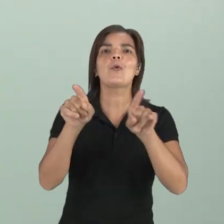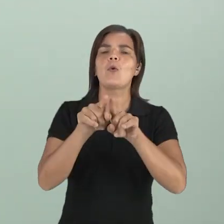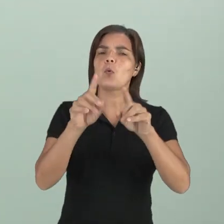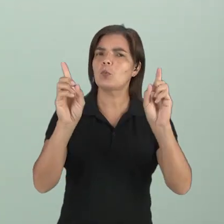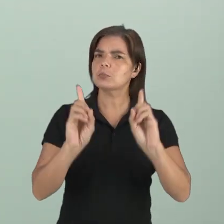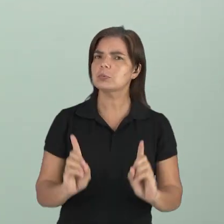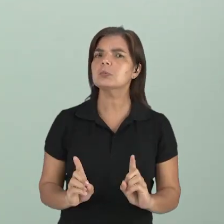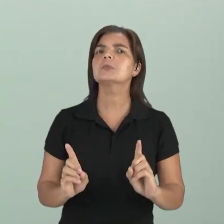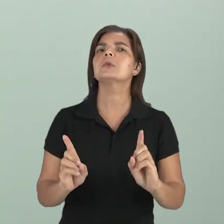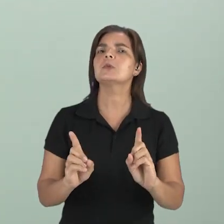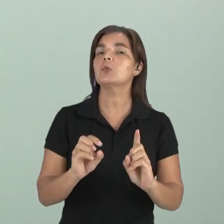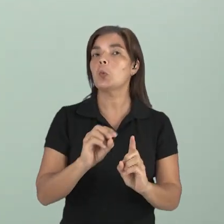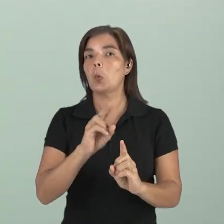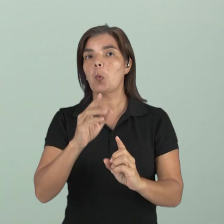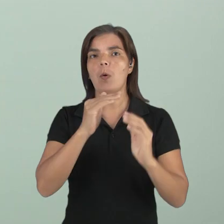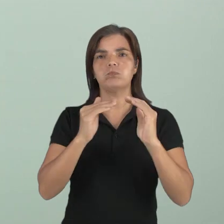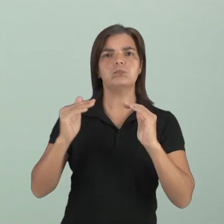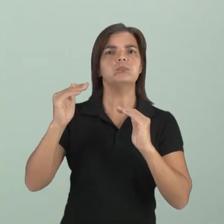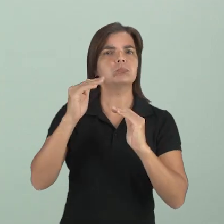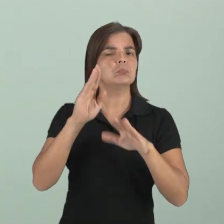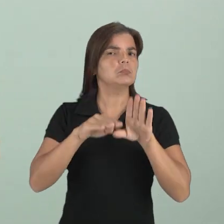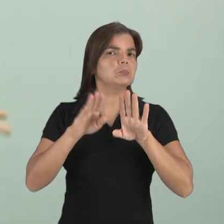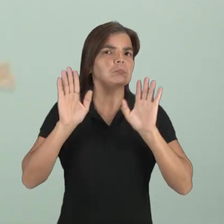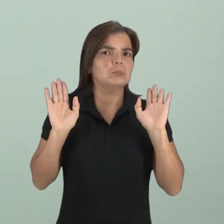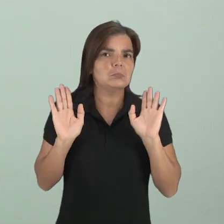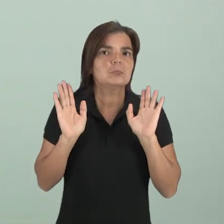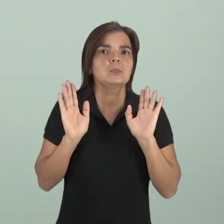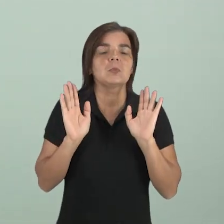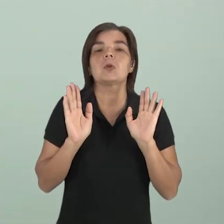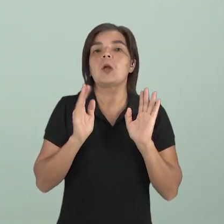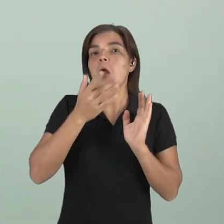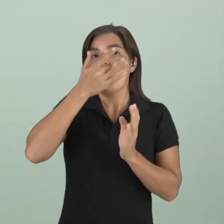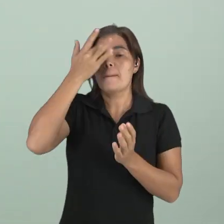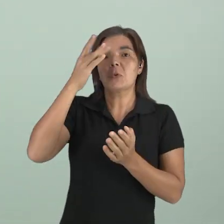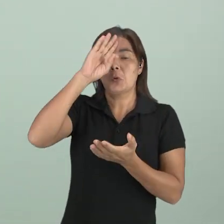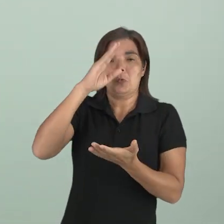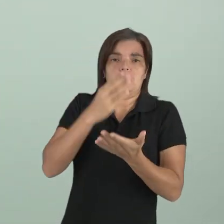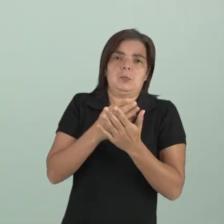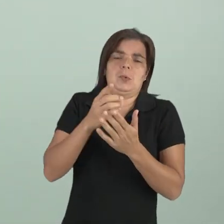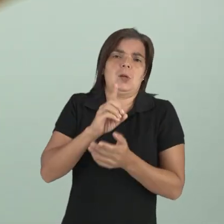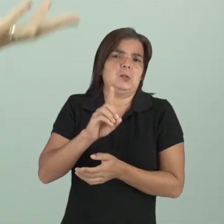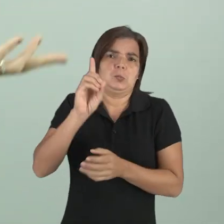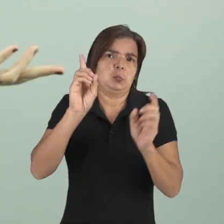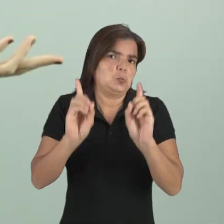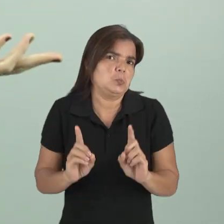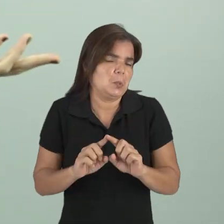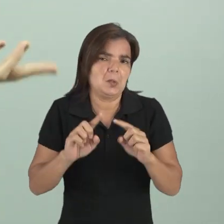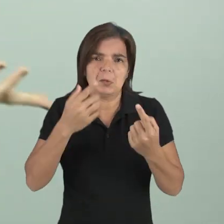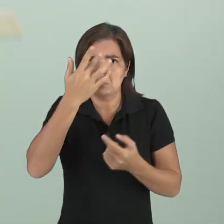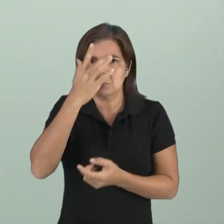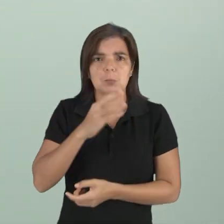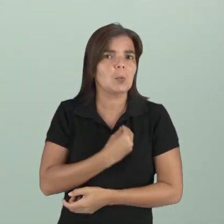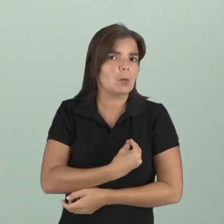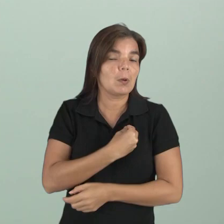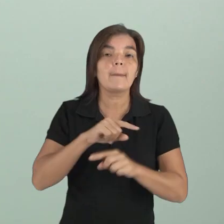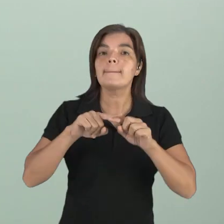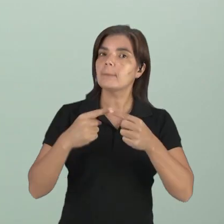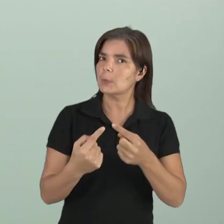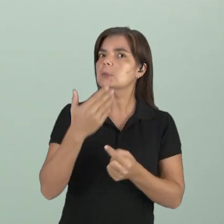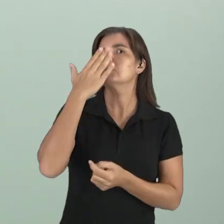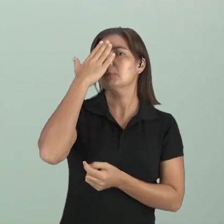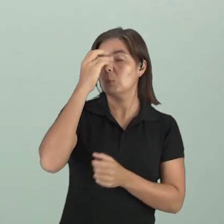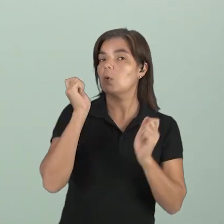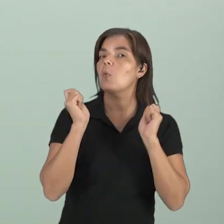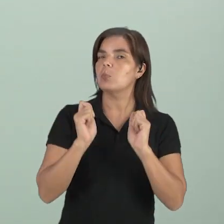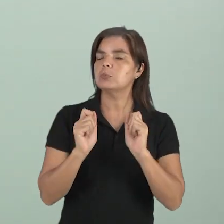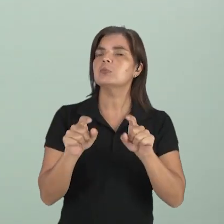os deuses, ou um ser superior, talvez o homem da pré-história não acreditasse em deuses, nem sabia da existência, mas ele